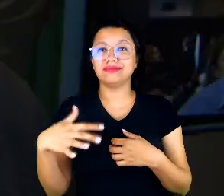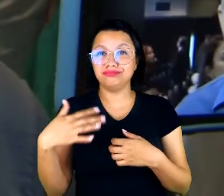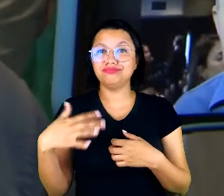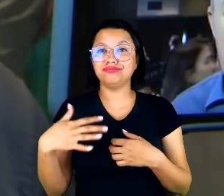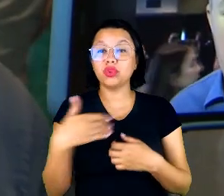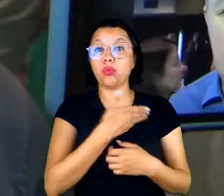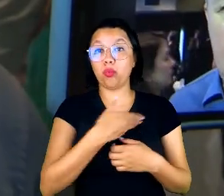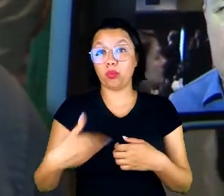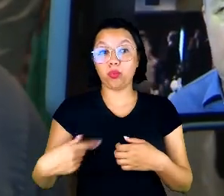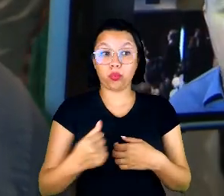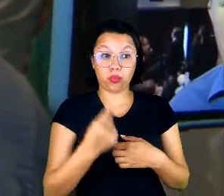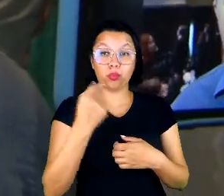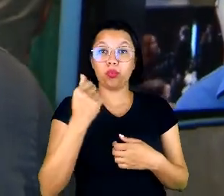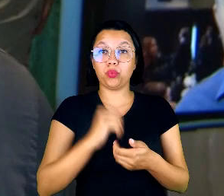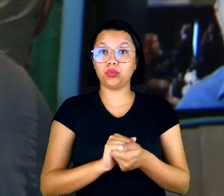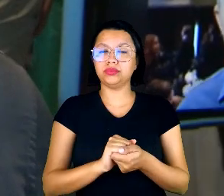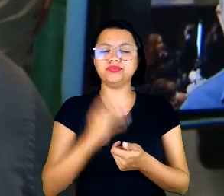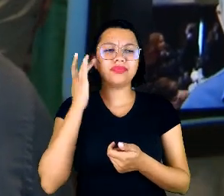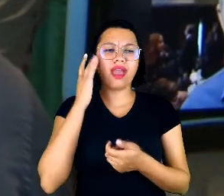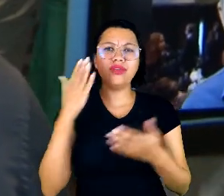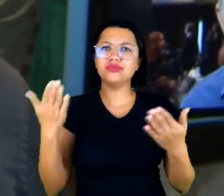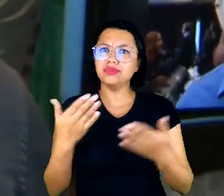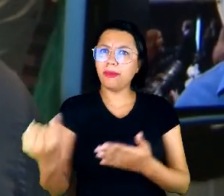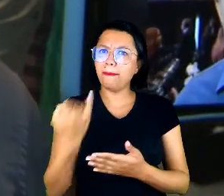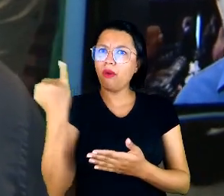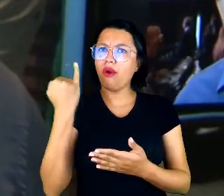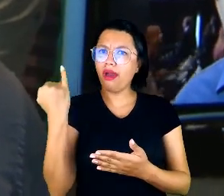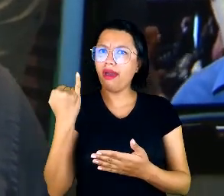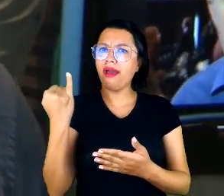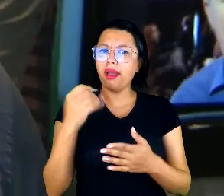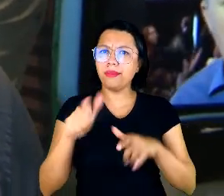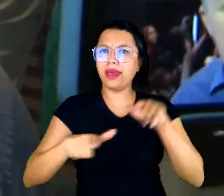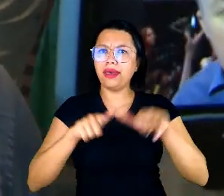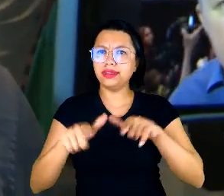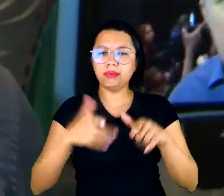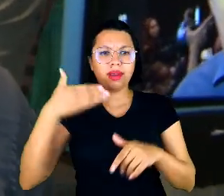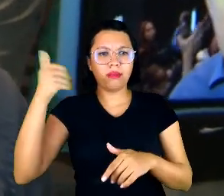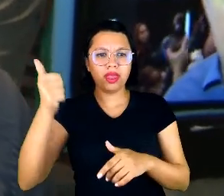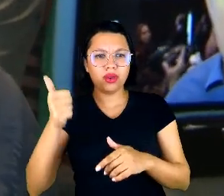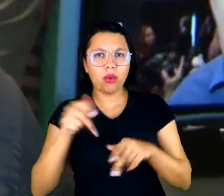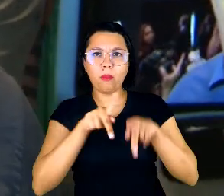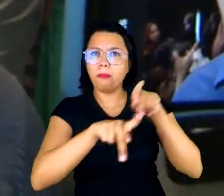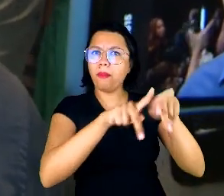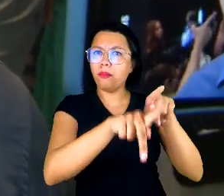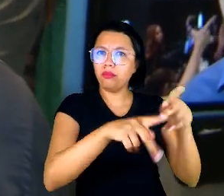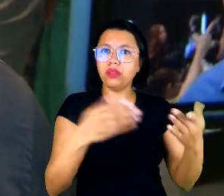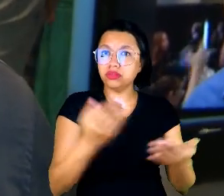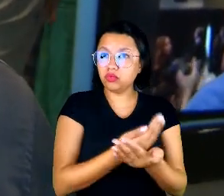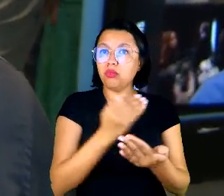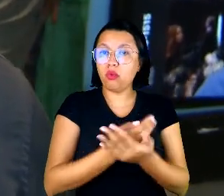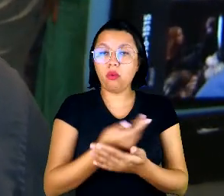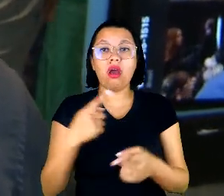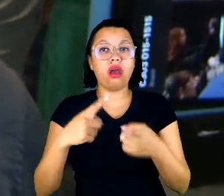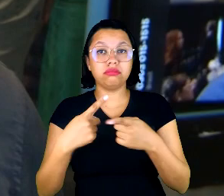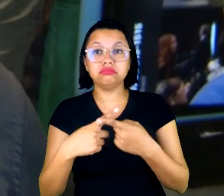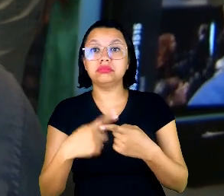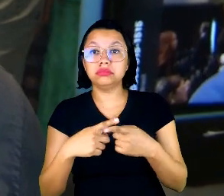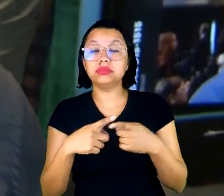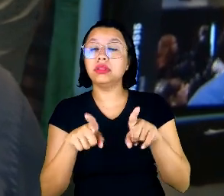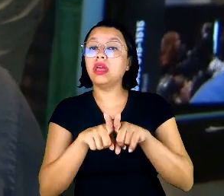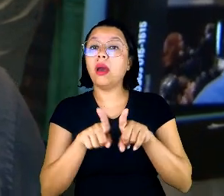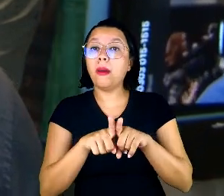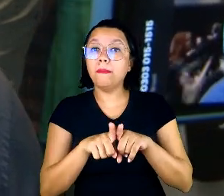públicos. Eu acho que isso é fundamental para uma boa prestação de serviço à população. Importante para a população em Botucatu também, que